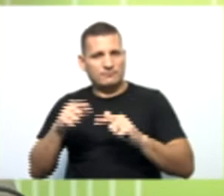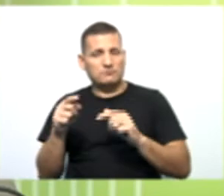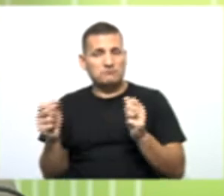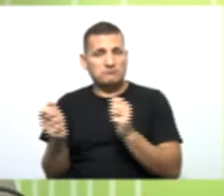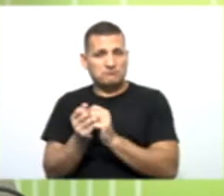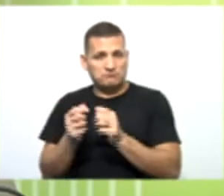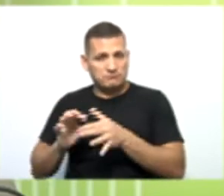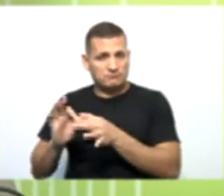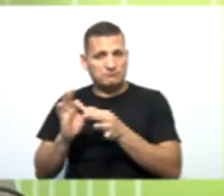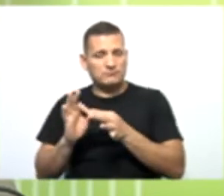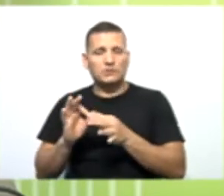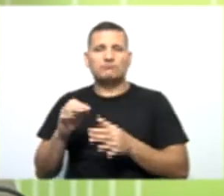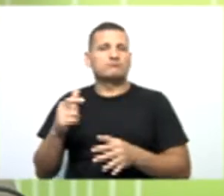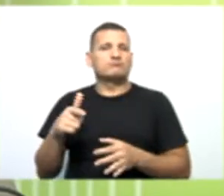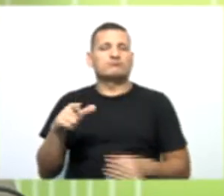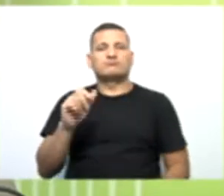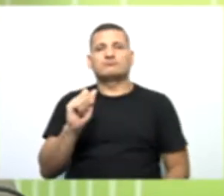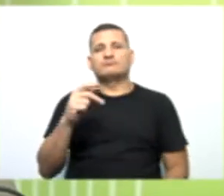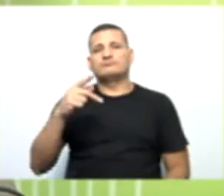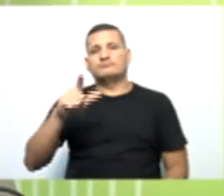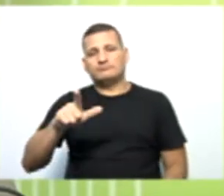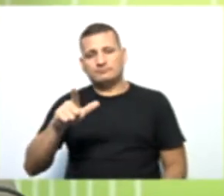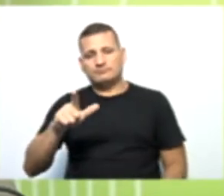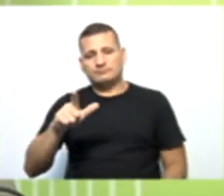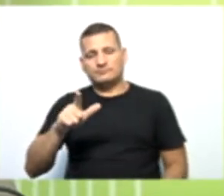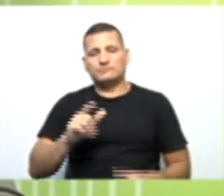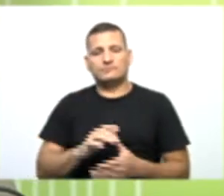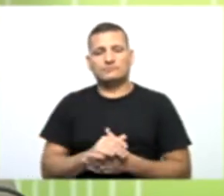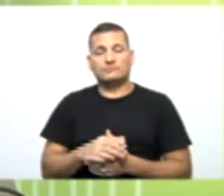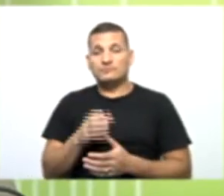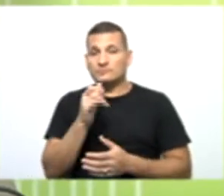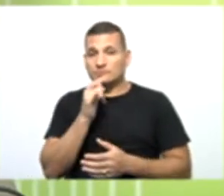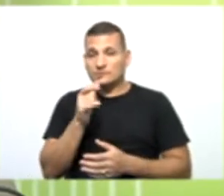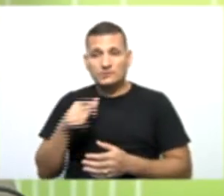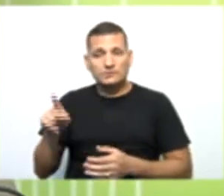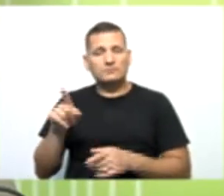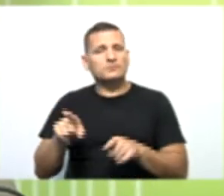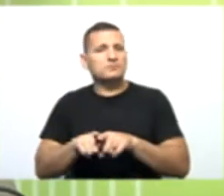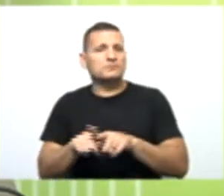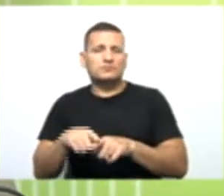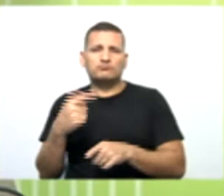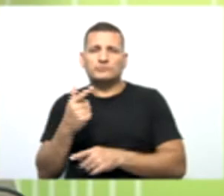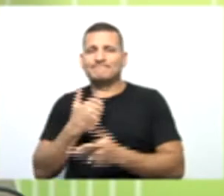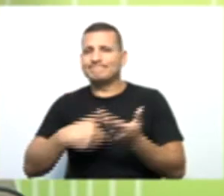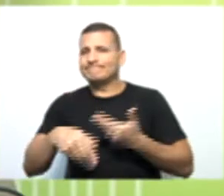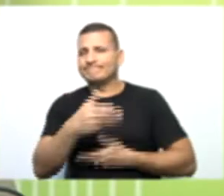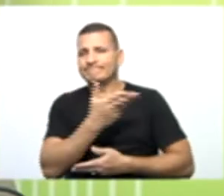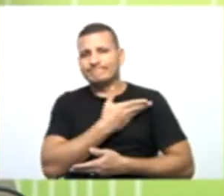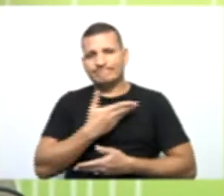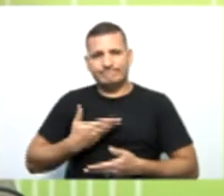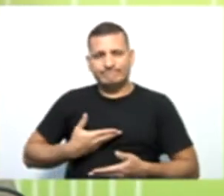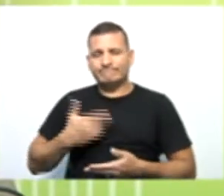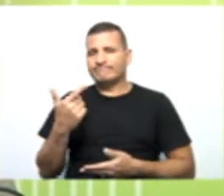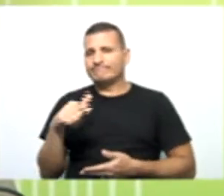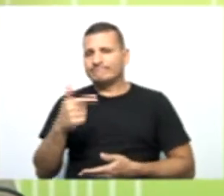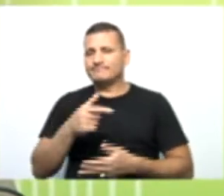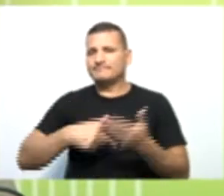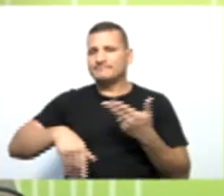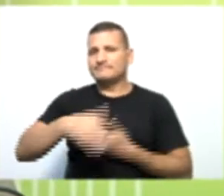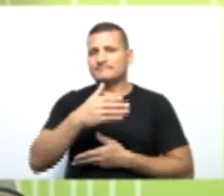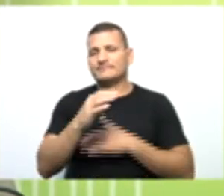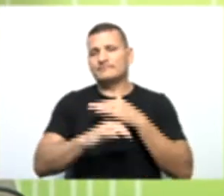não tenho um arranjo produtivo local. Se eles ainda não conversam com o governo, não conversam com